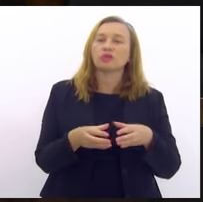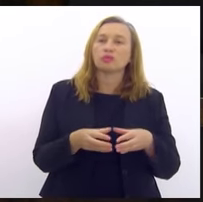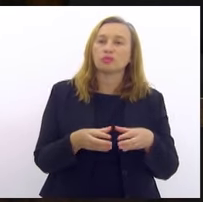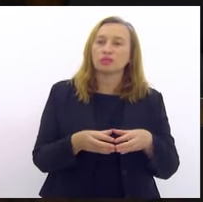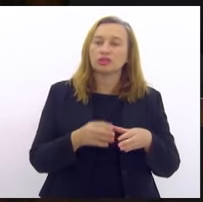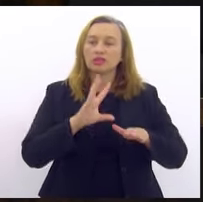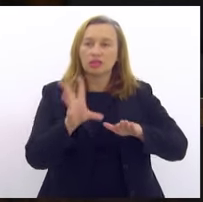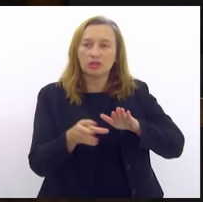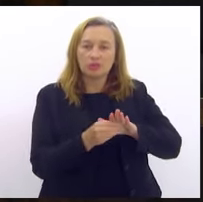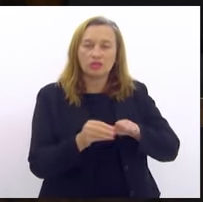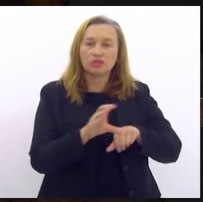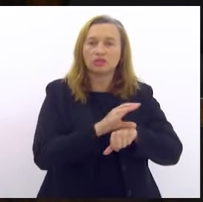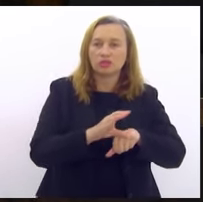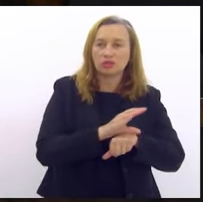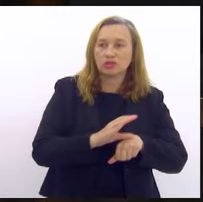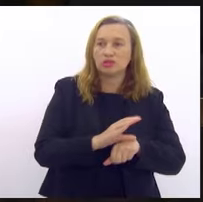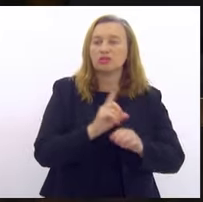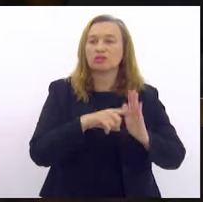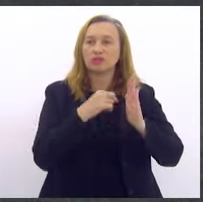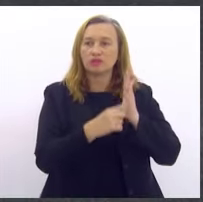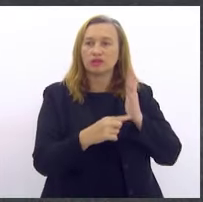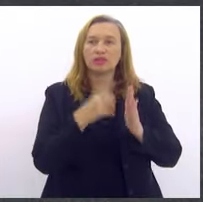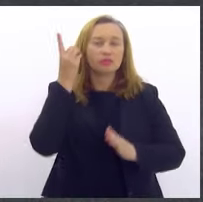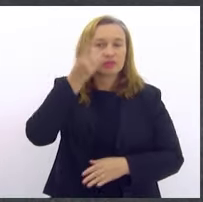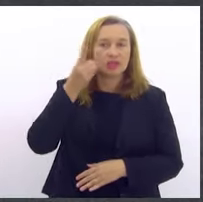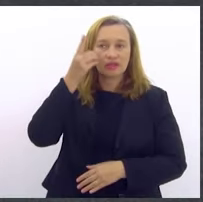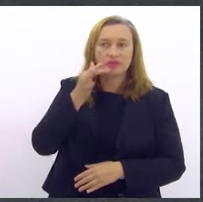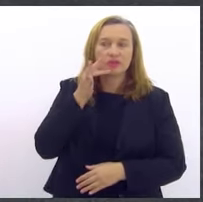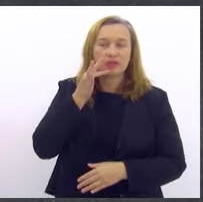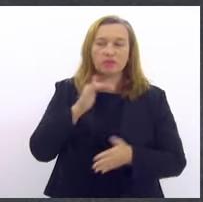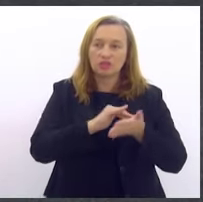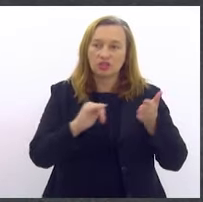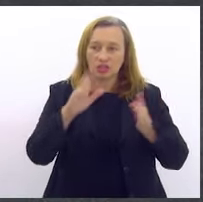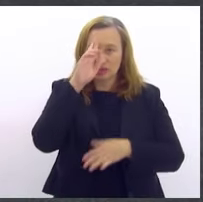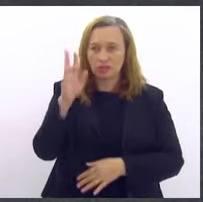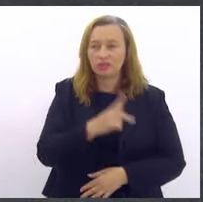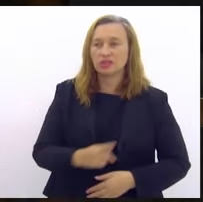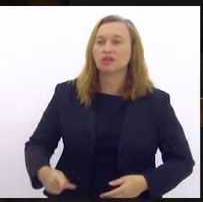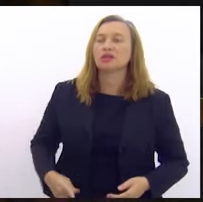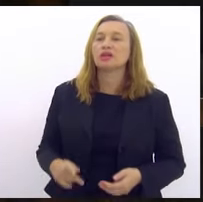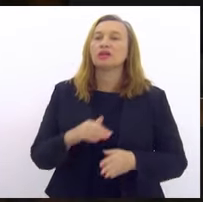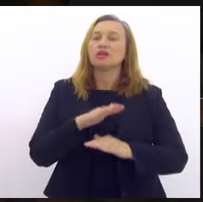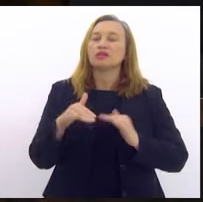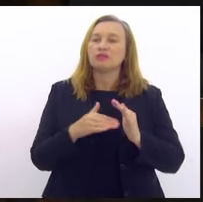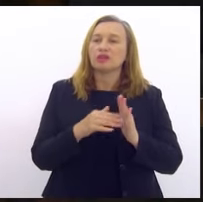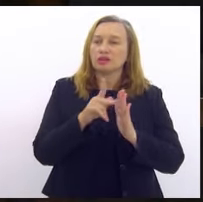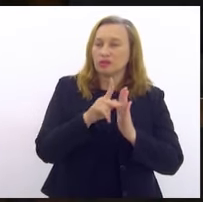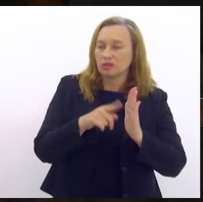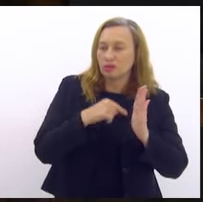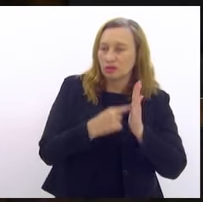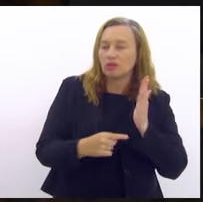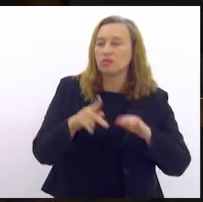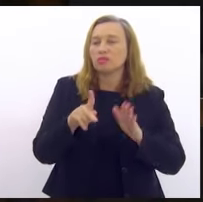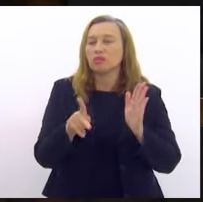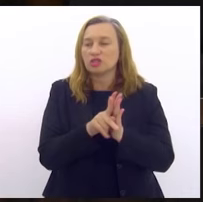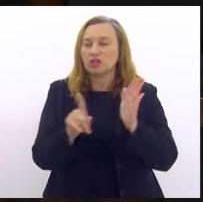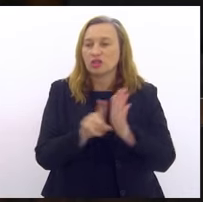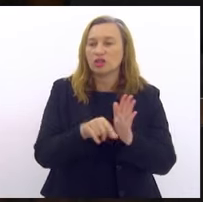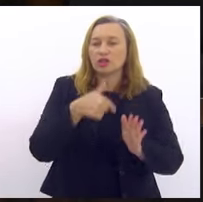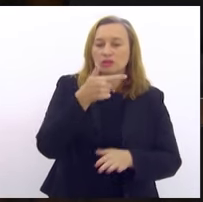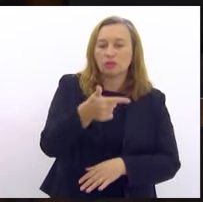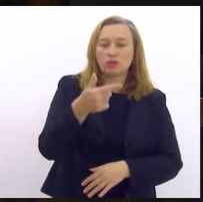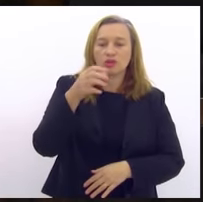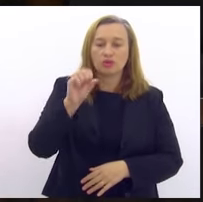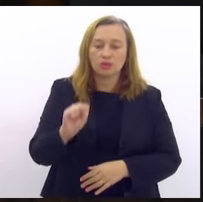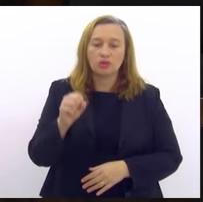Emendas Constitucionais e Vetos, deputado Jorge Felipe Neto. Pela derrubada, presidente. Veto total aposto ao projeto de lei número